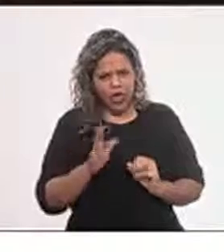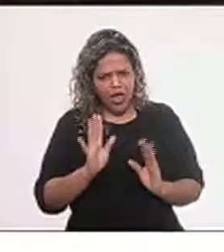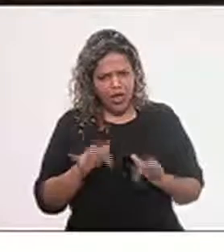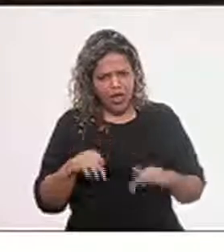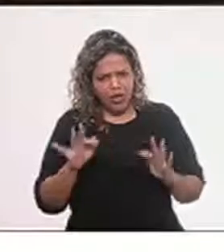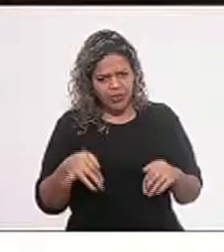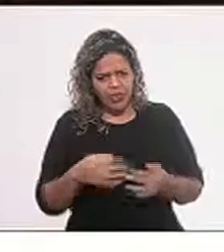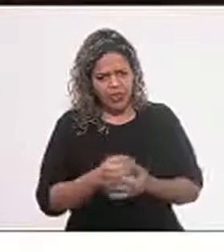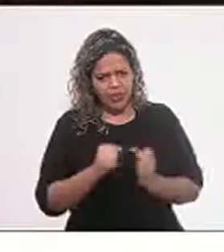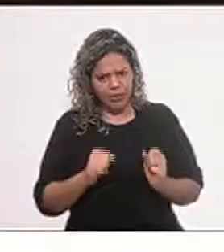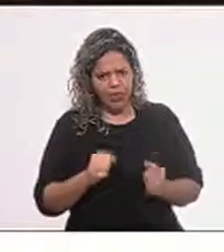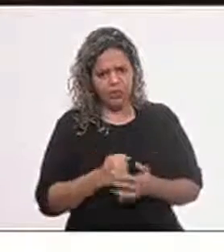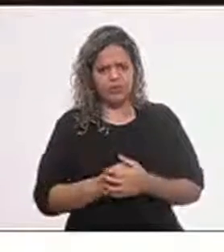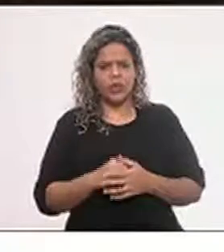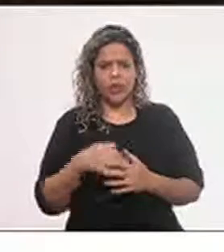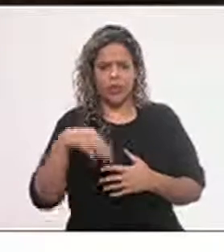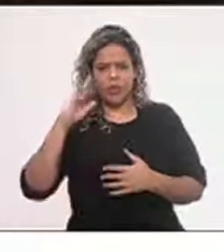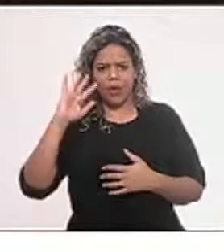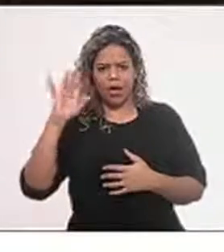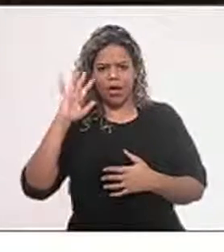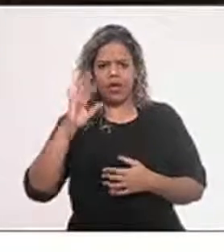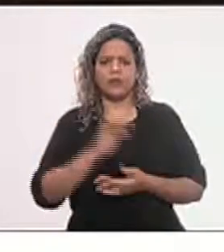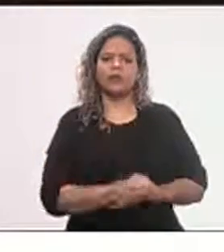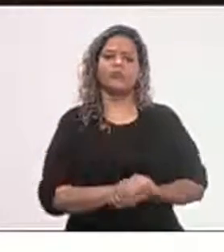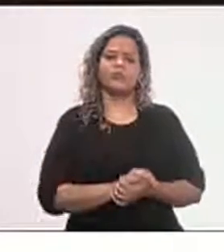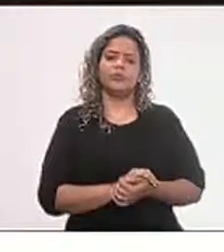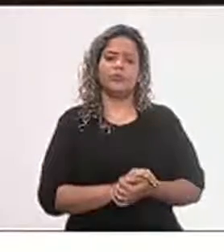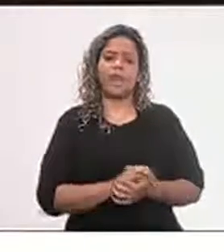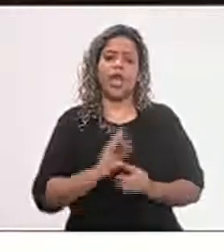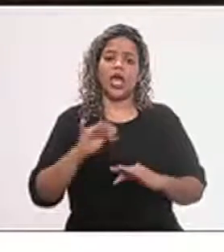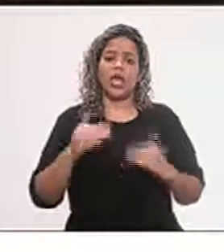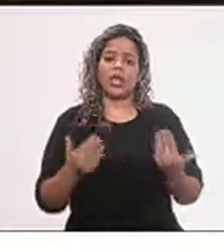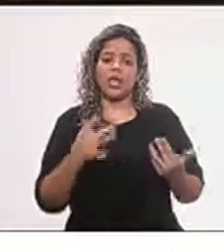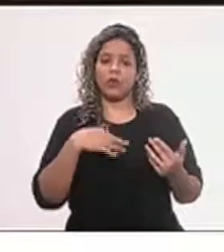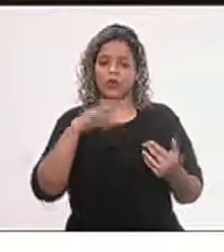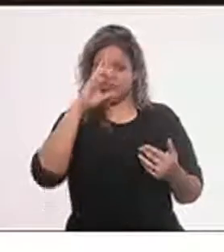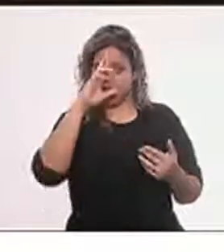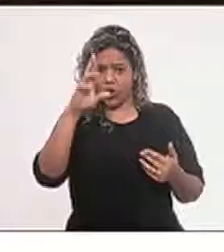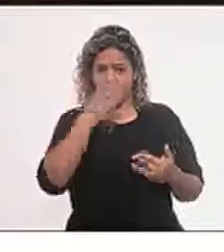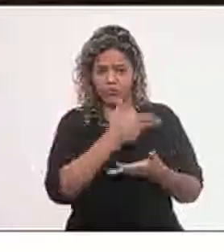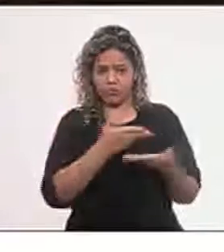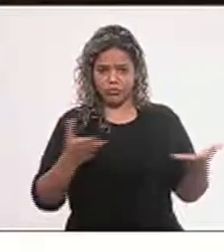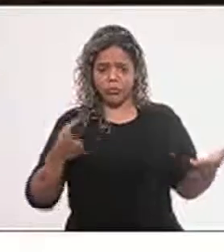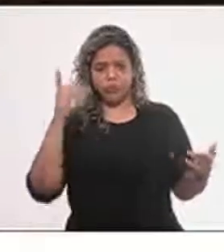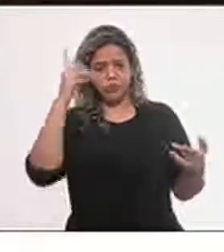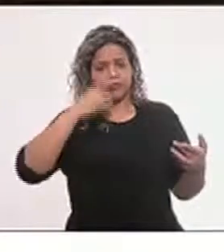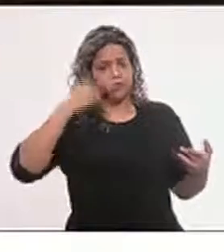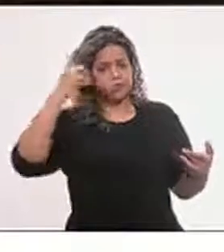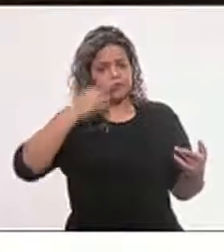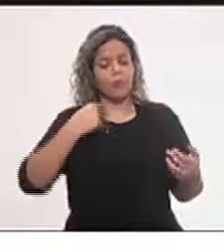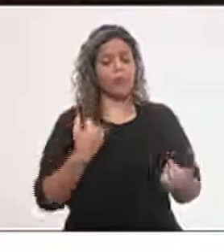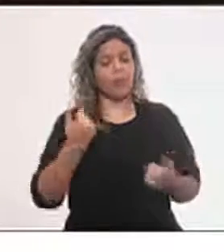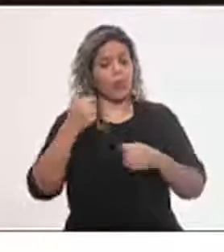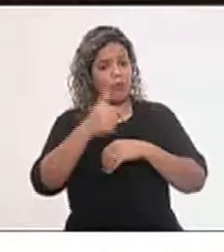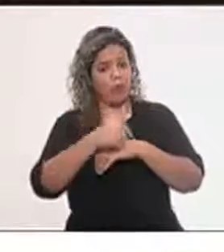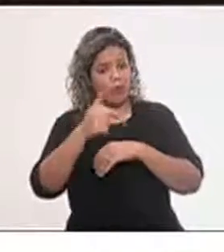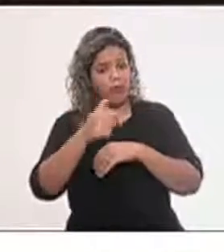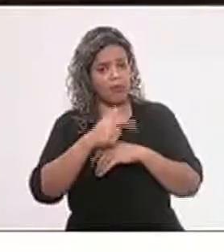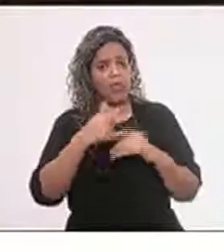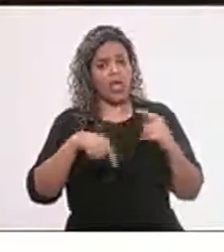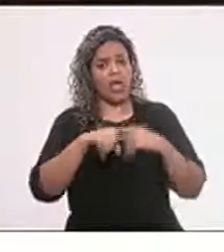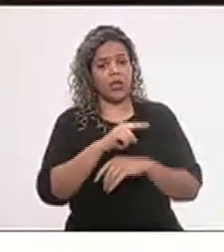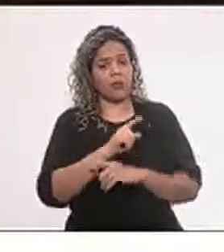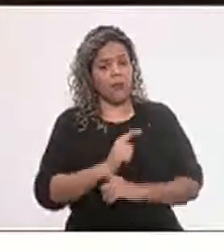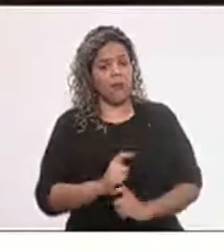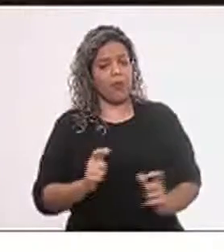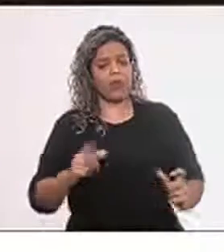o meu raciocínio? Então, senhoras e senhores deputados, no momento em que